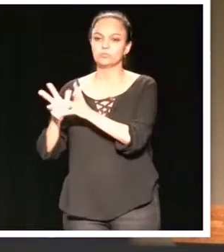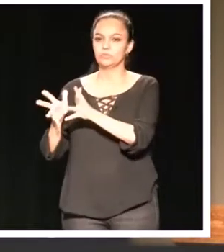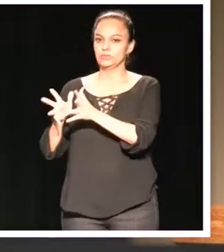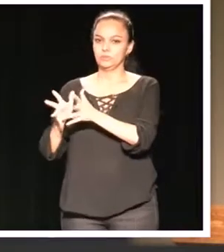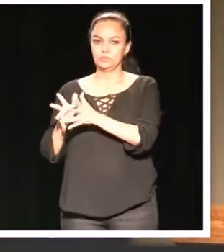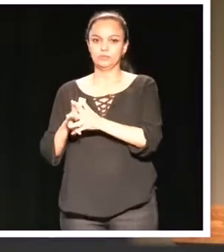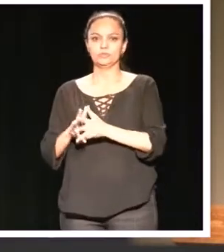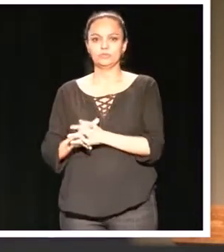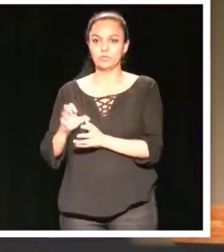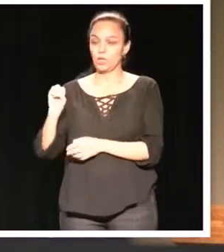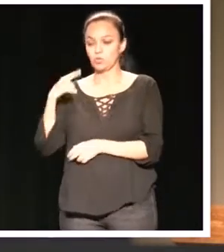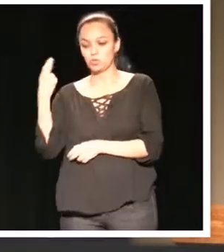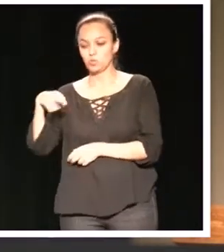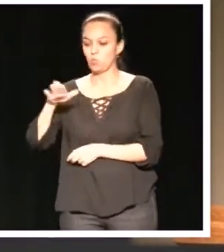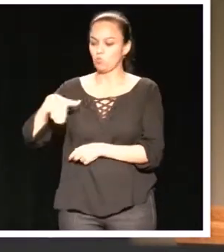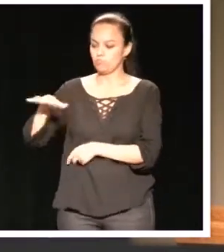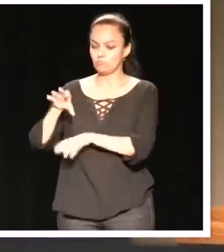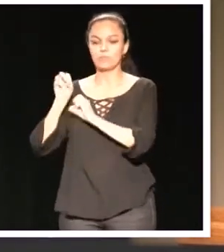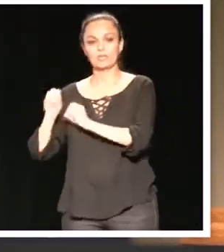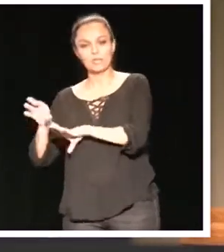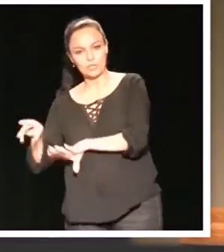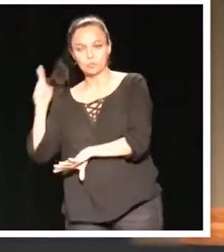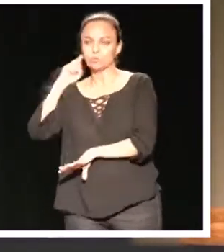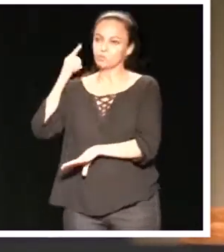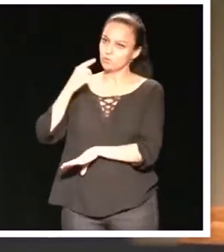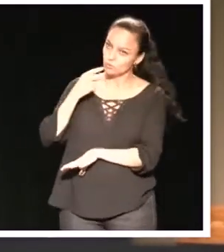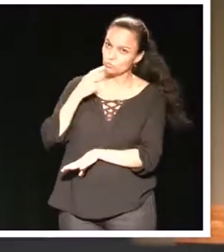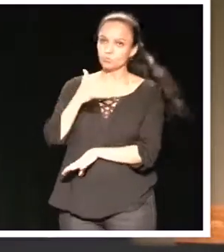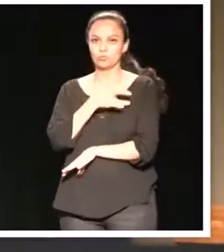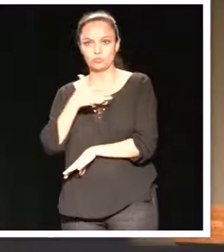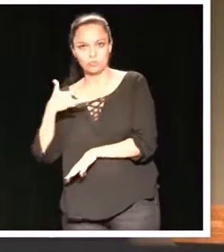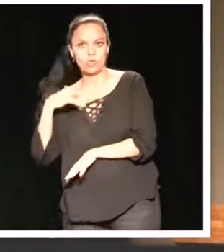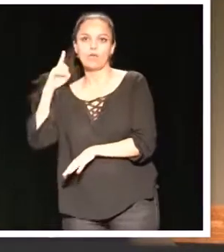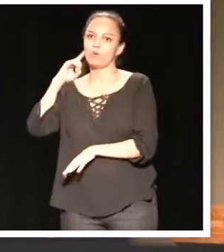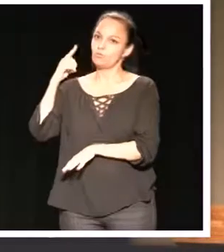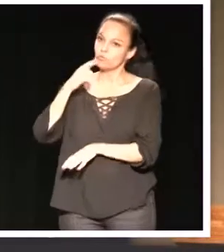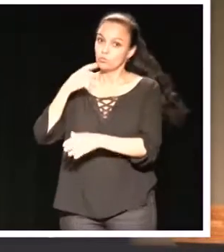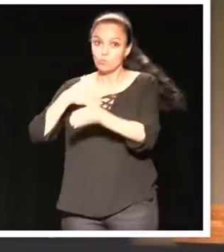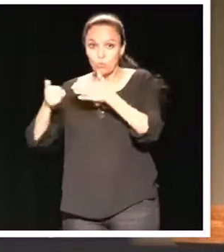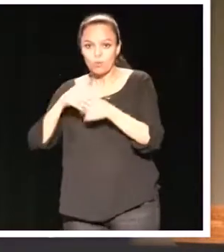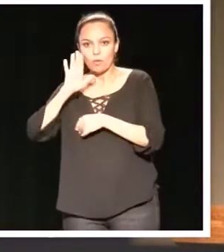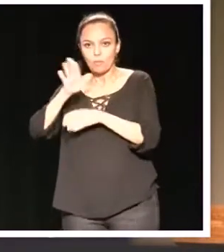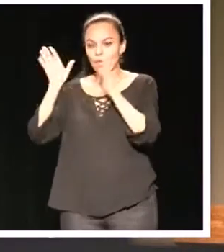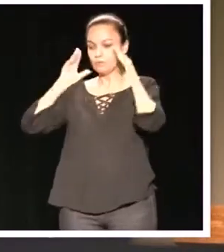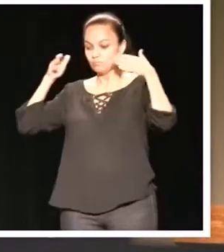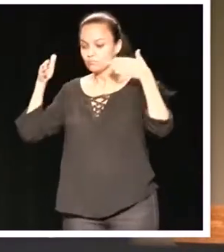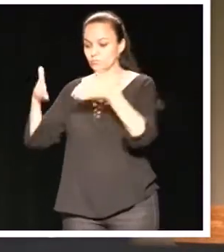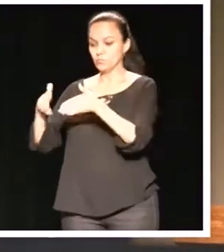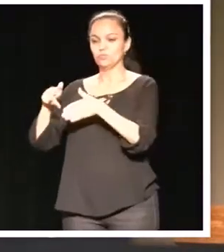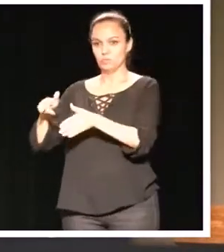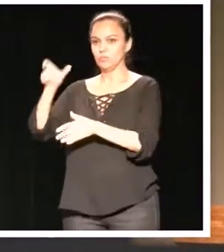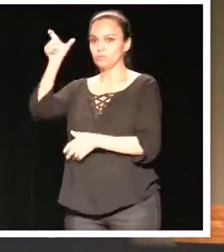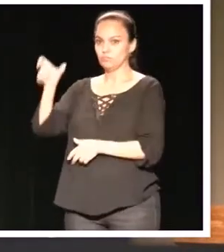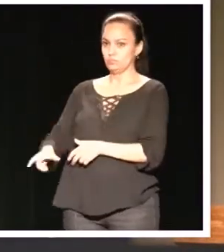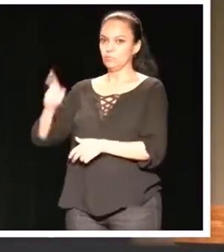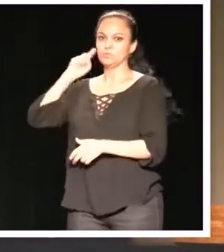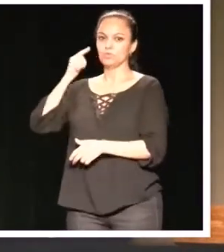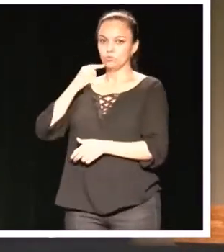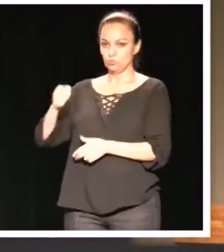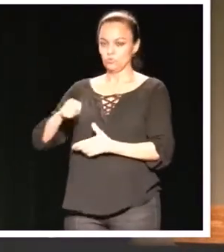ou à educação de surdos, ou à saúde dos surdos, etc., específica. Claro que os surdos também podem